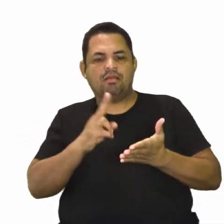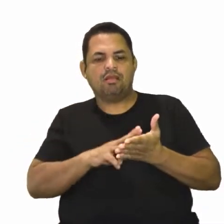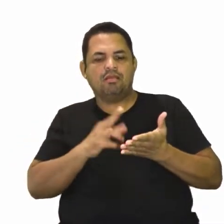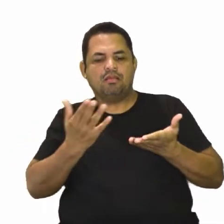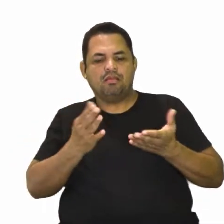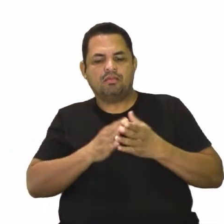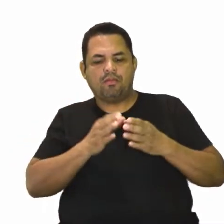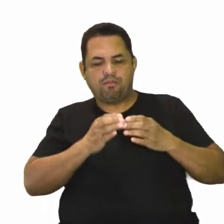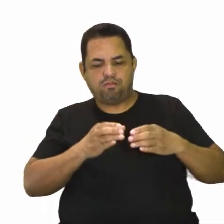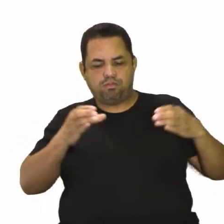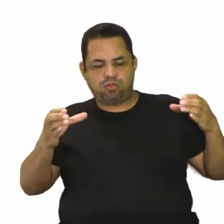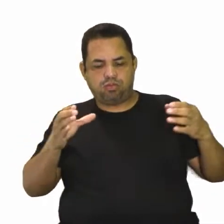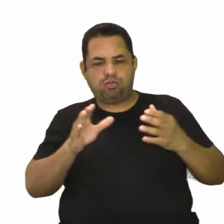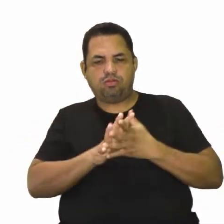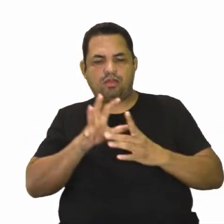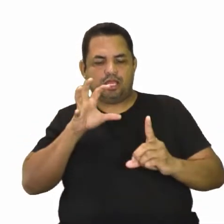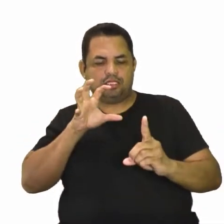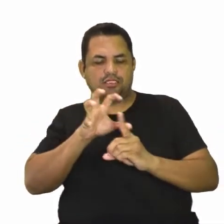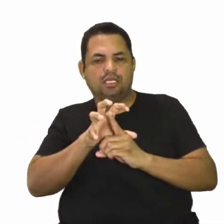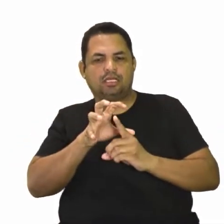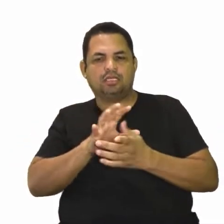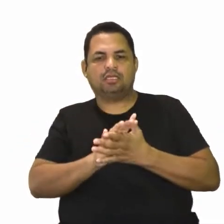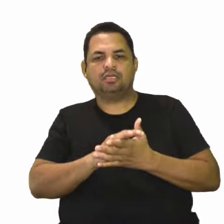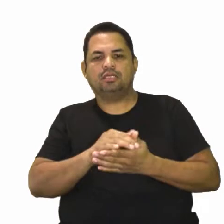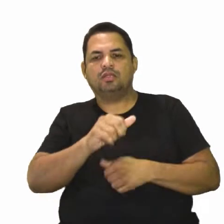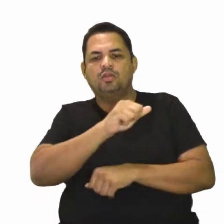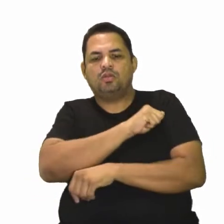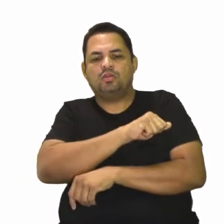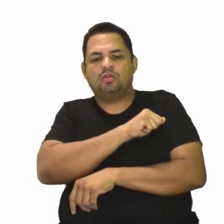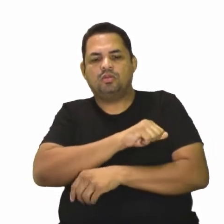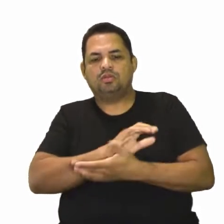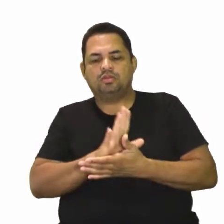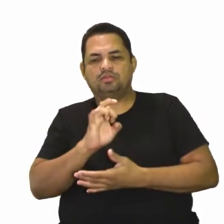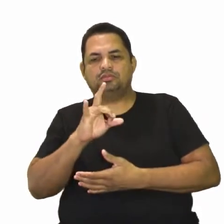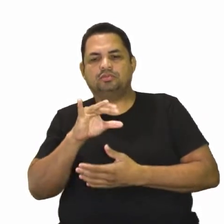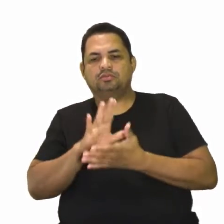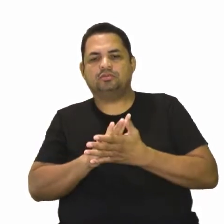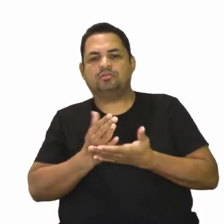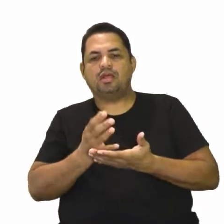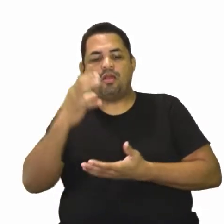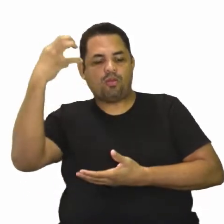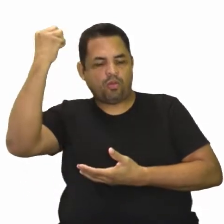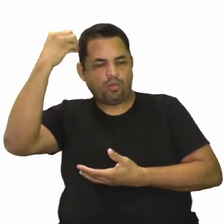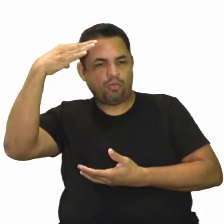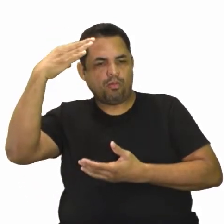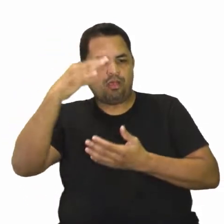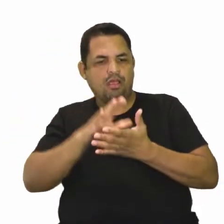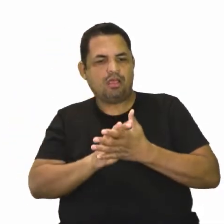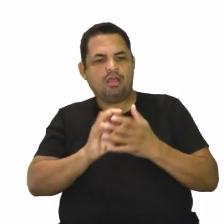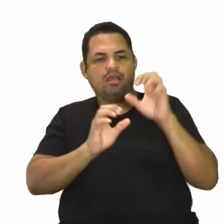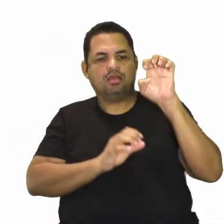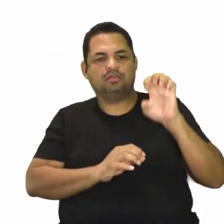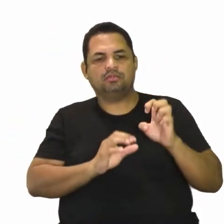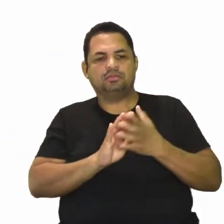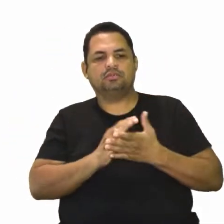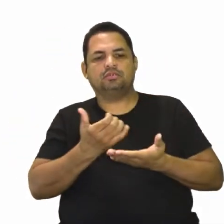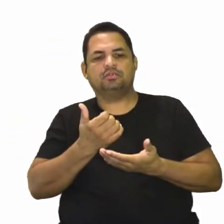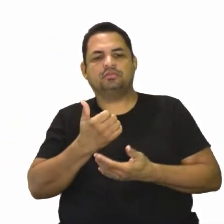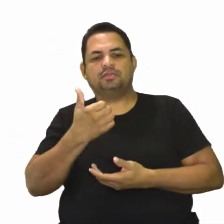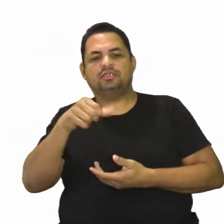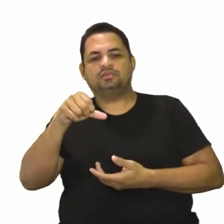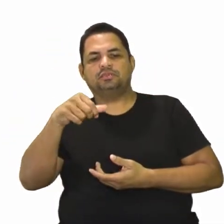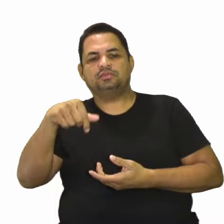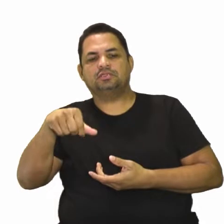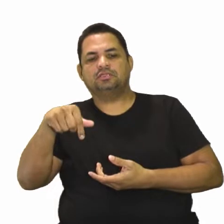carta-bomba e um ataque no Rio Centro para tentar culpar a esquerda. Em 1979, o governo aprova